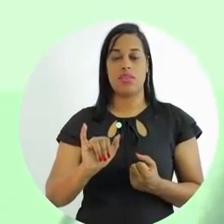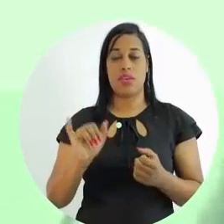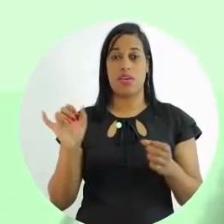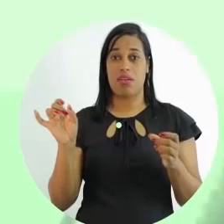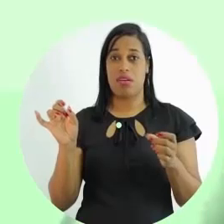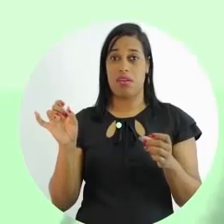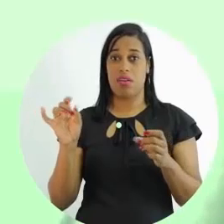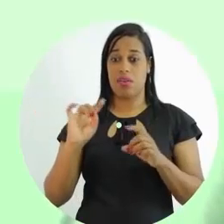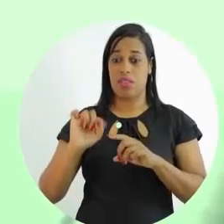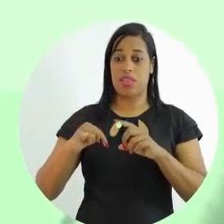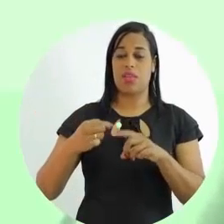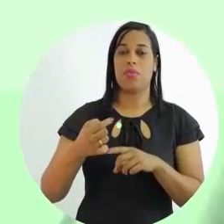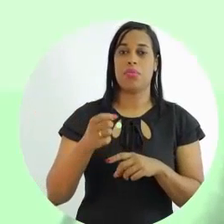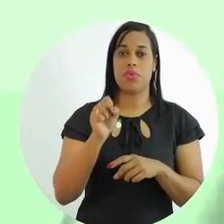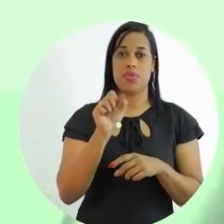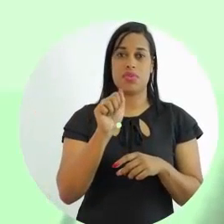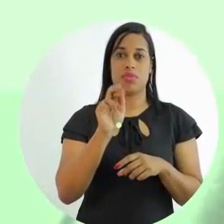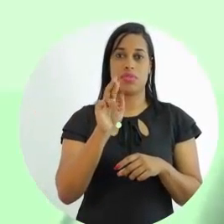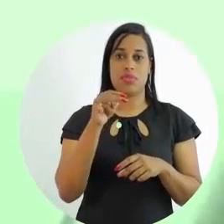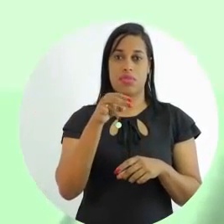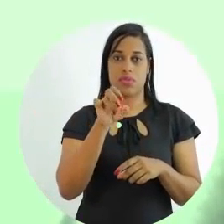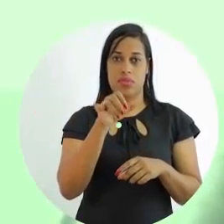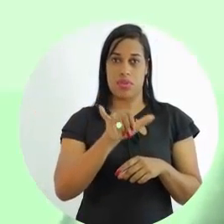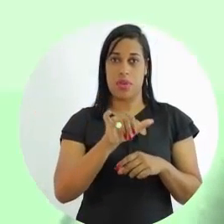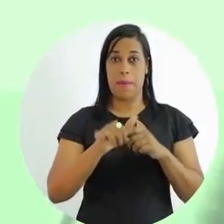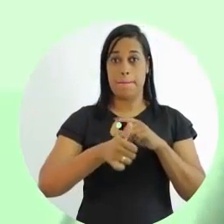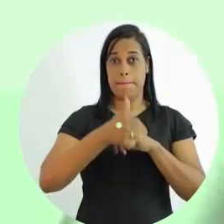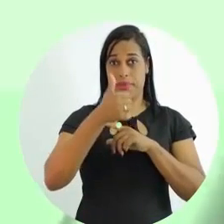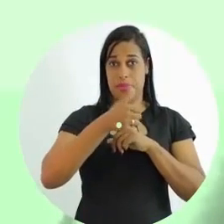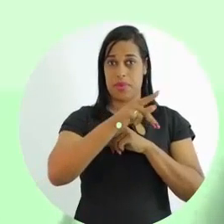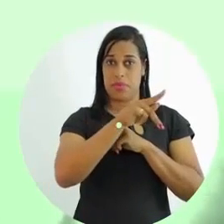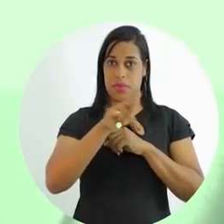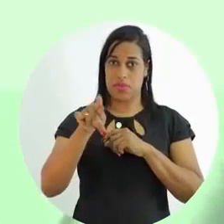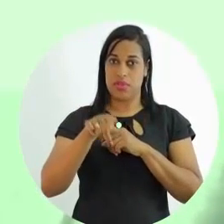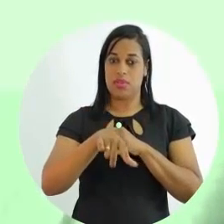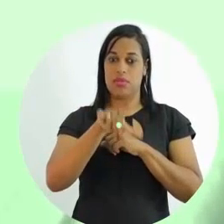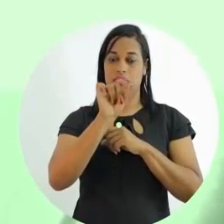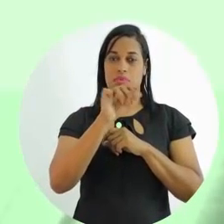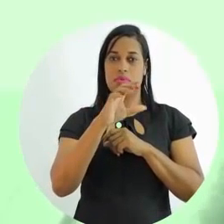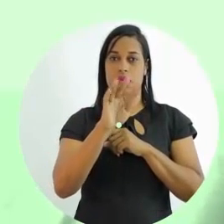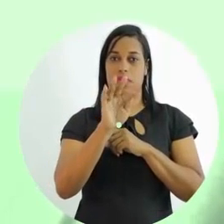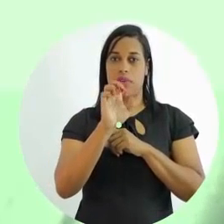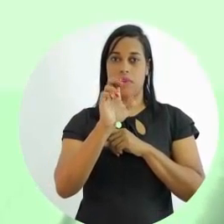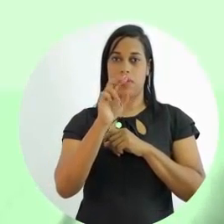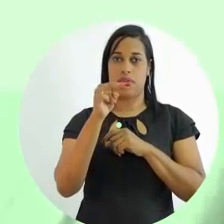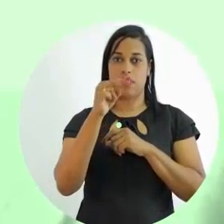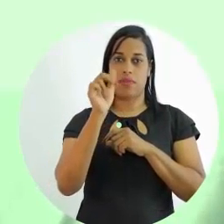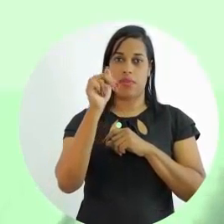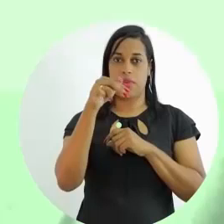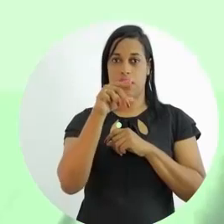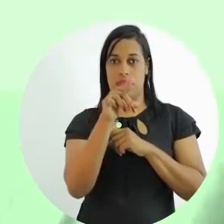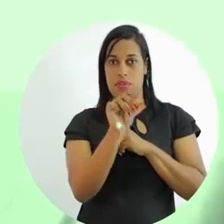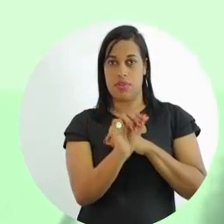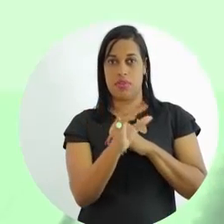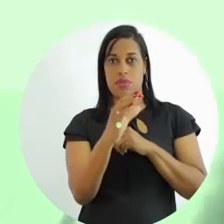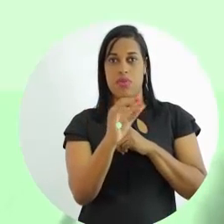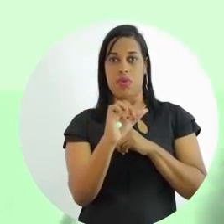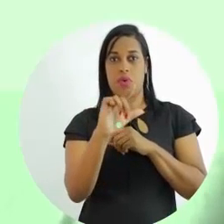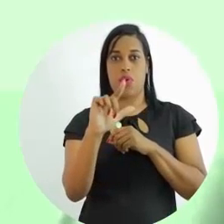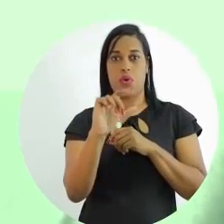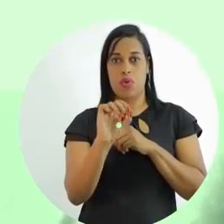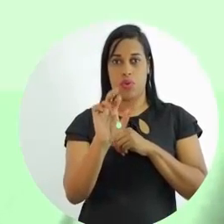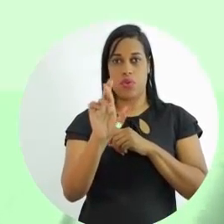Após Sarney, a gente tem, de fato, o primeiro presidente eleito, que foi Fernando Collor de Mello, que sofreu um processo